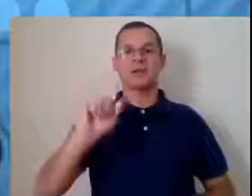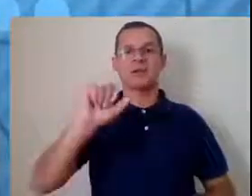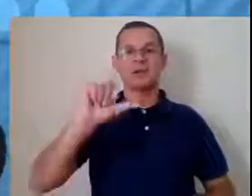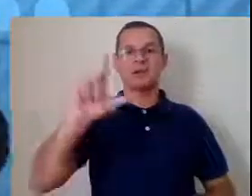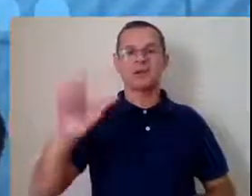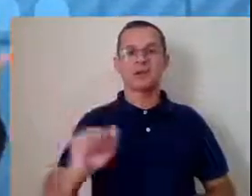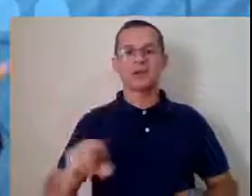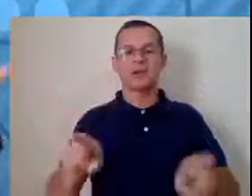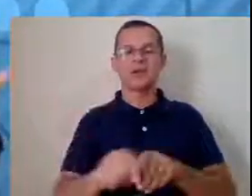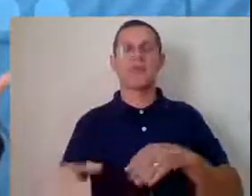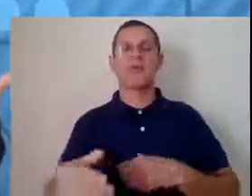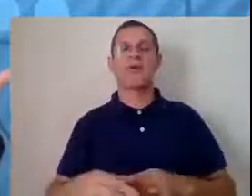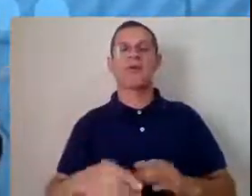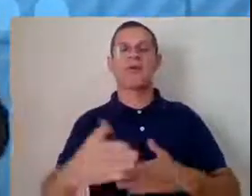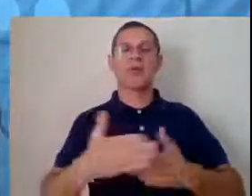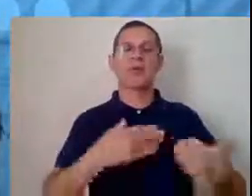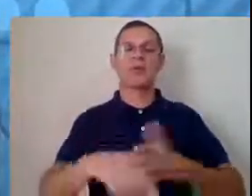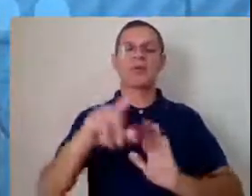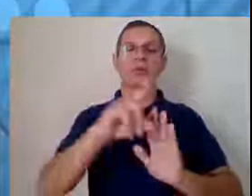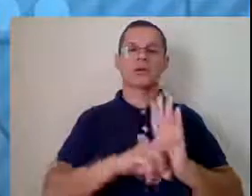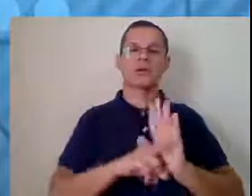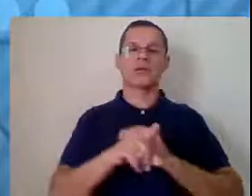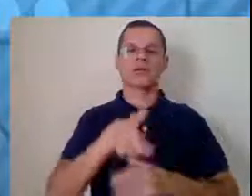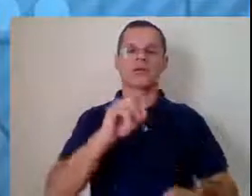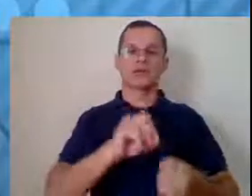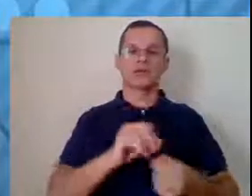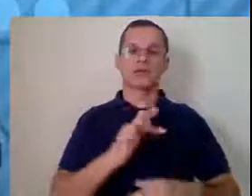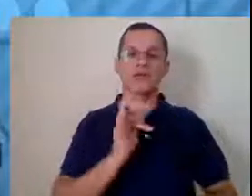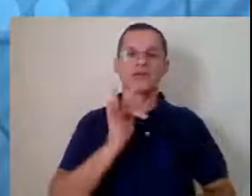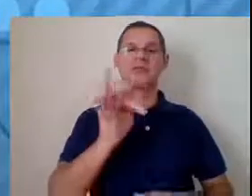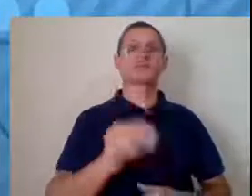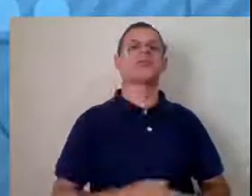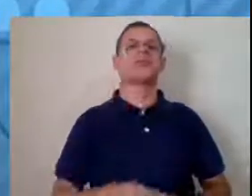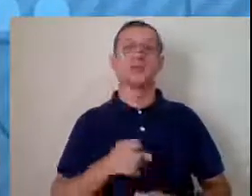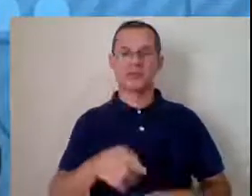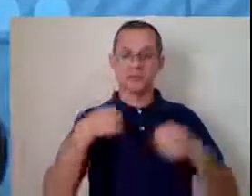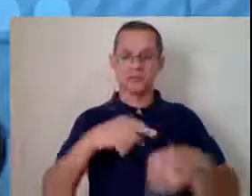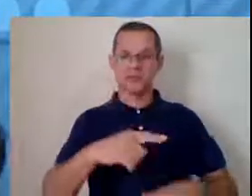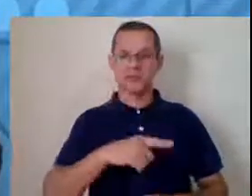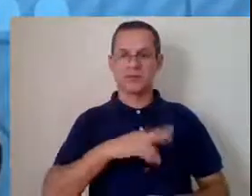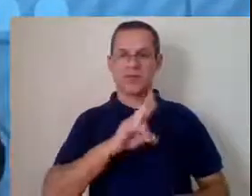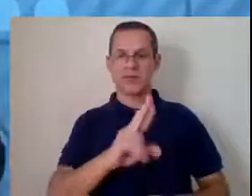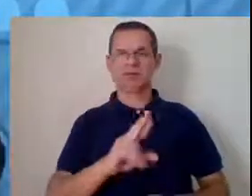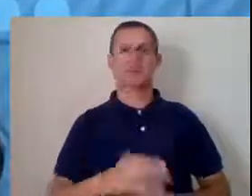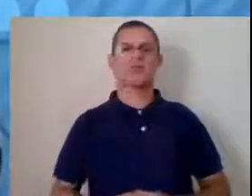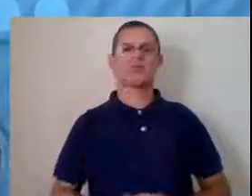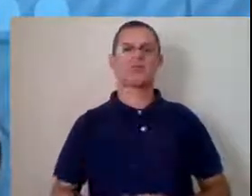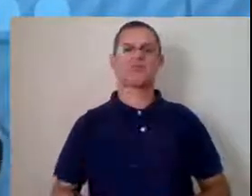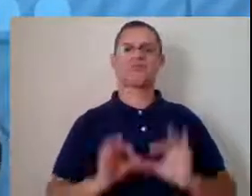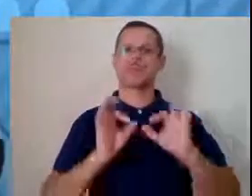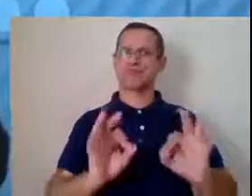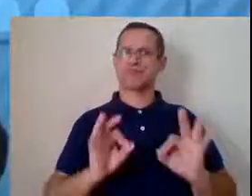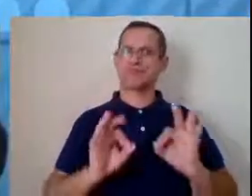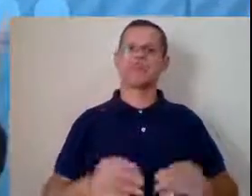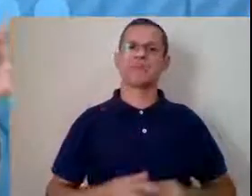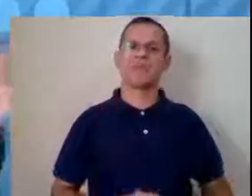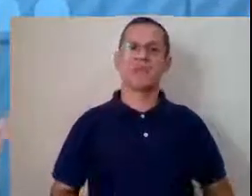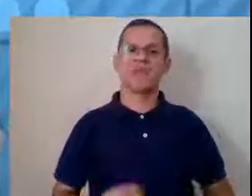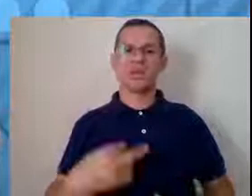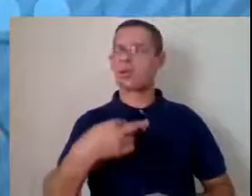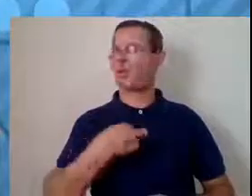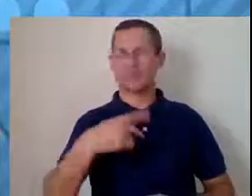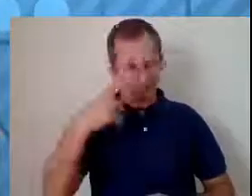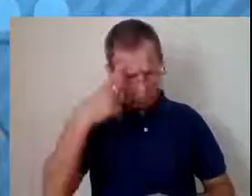de qualquer programação que você for fazer aí no futuro, você precisa ter resultados certos. Eu não posso